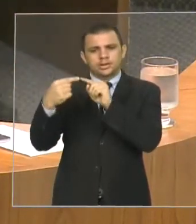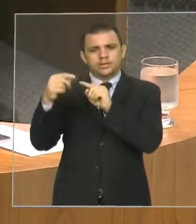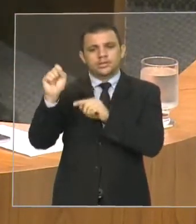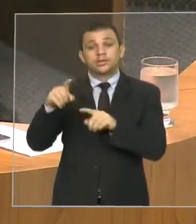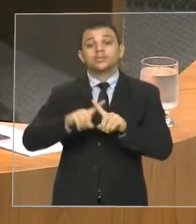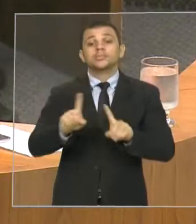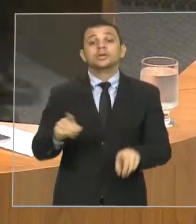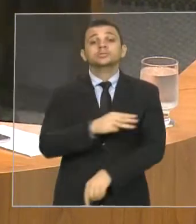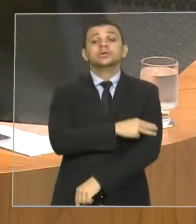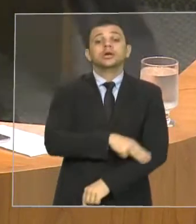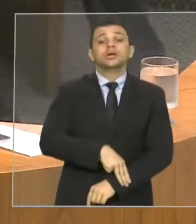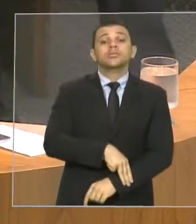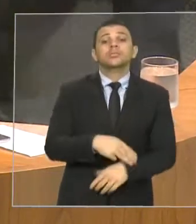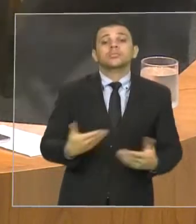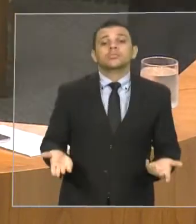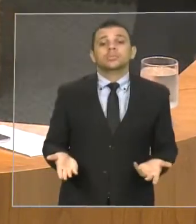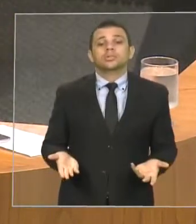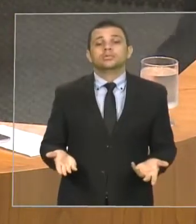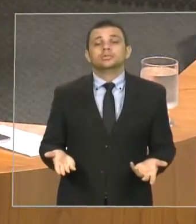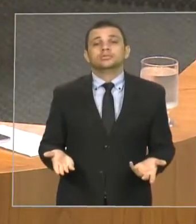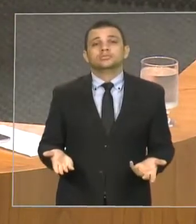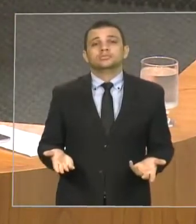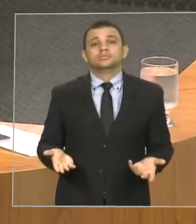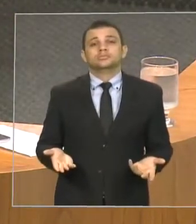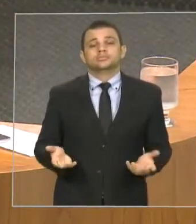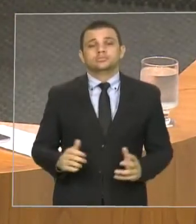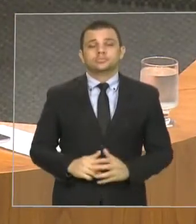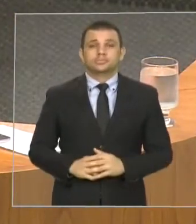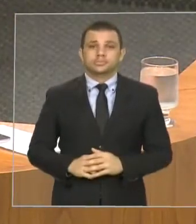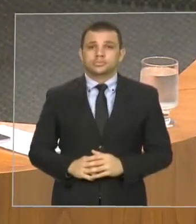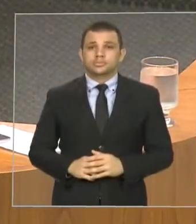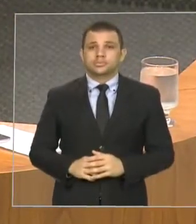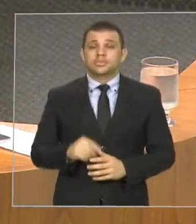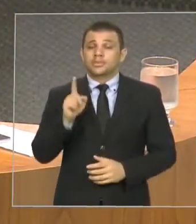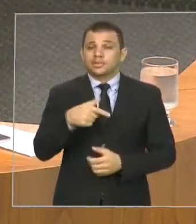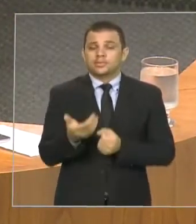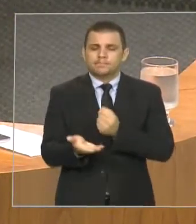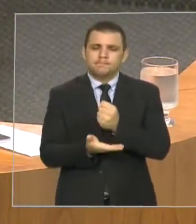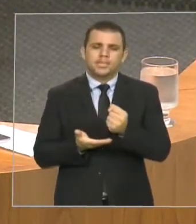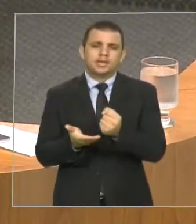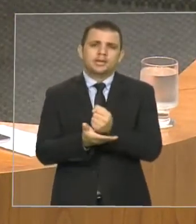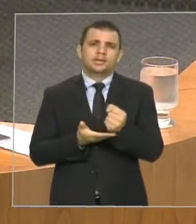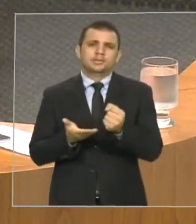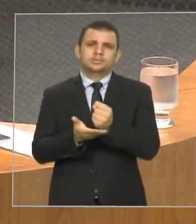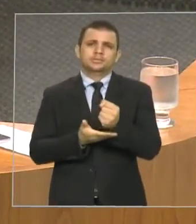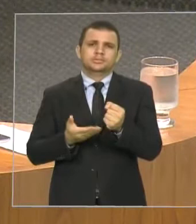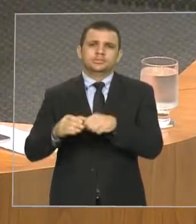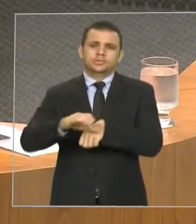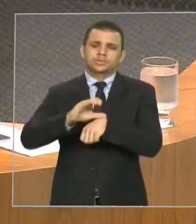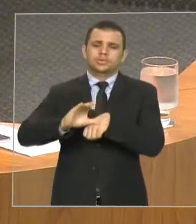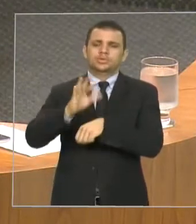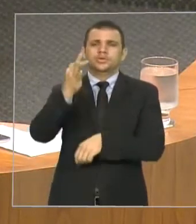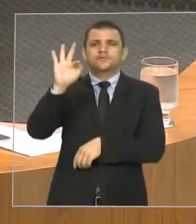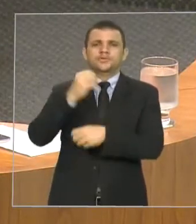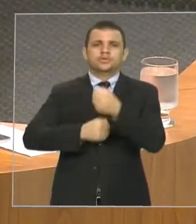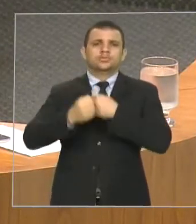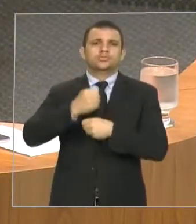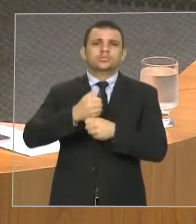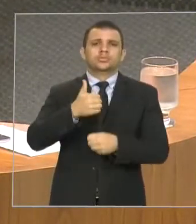Mas e a moralidade, onde fica? Um dos princípios básicos da Constituição Federal de